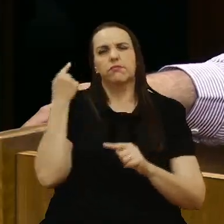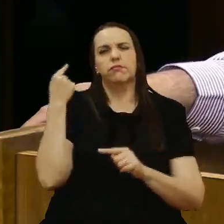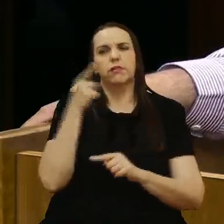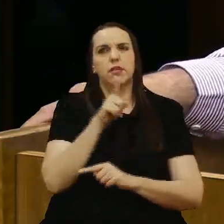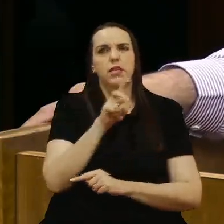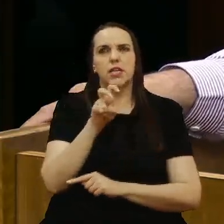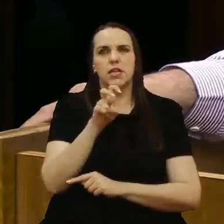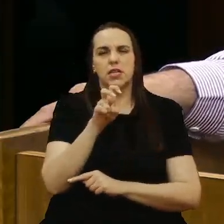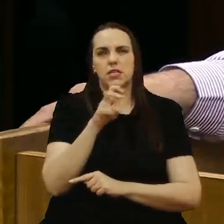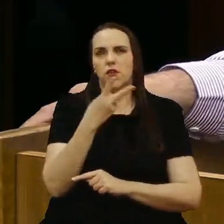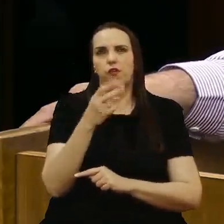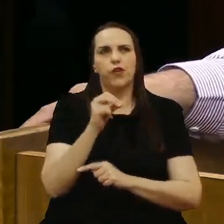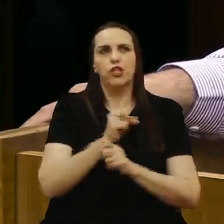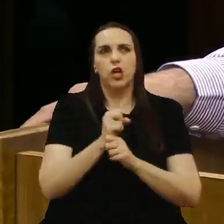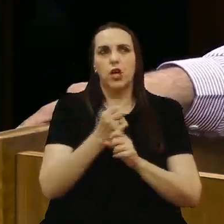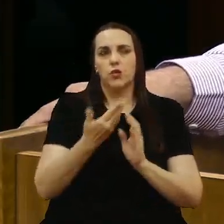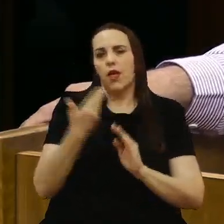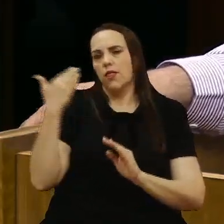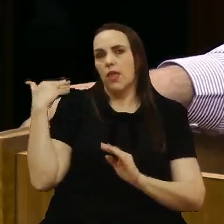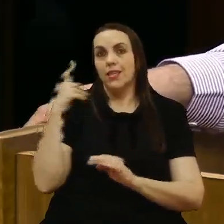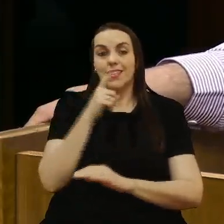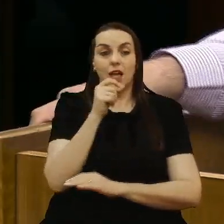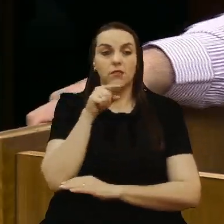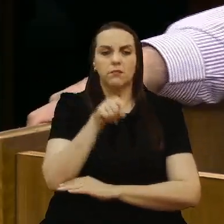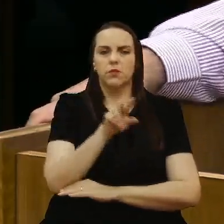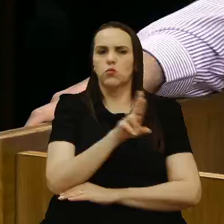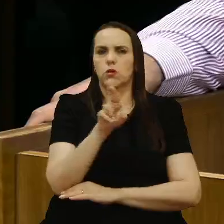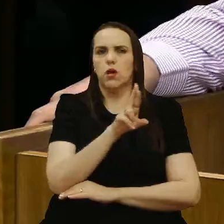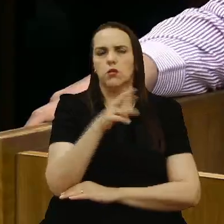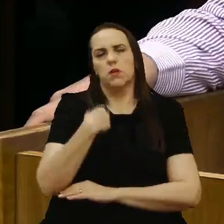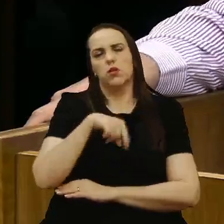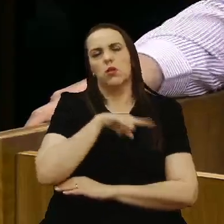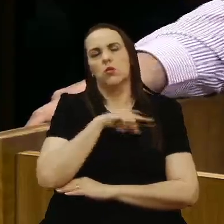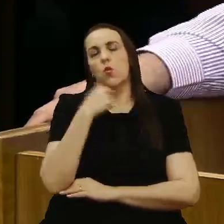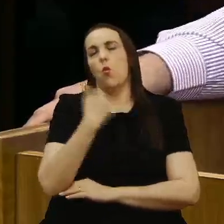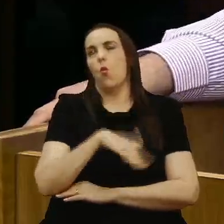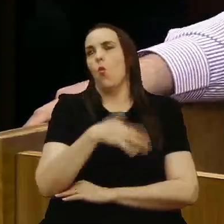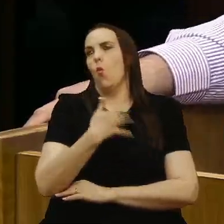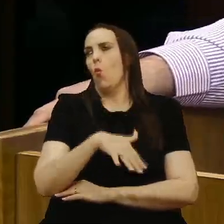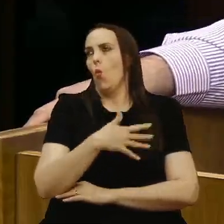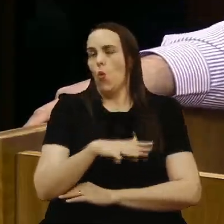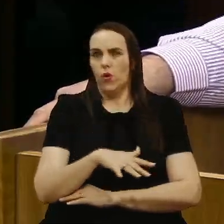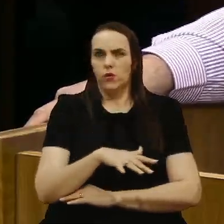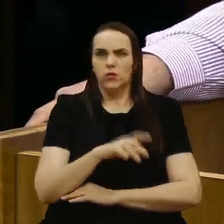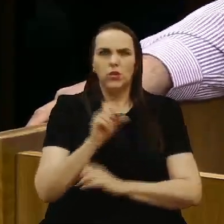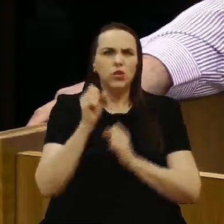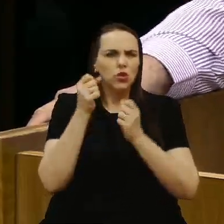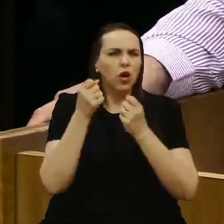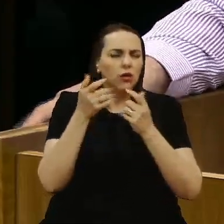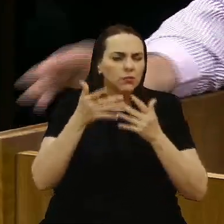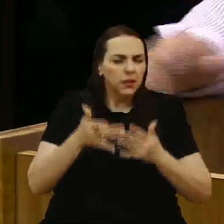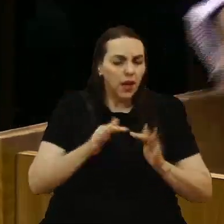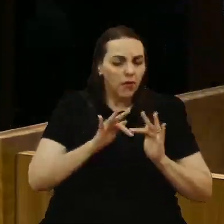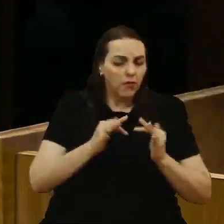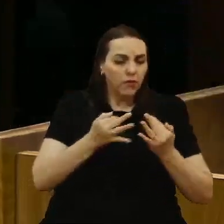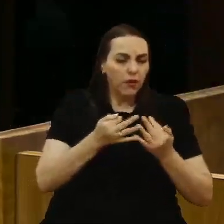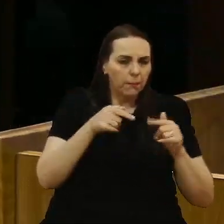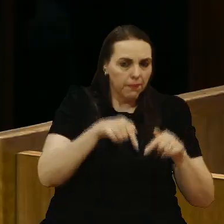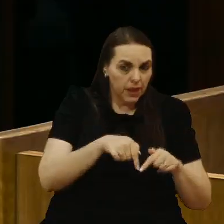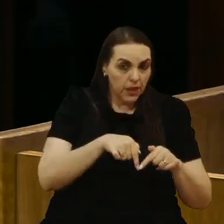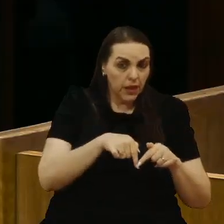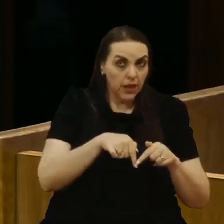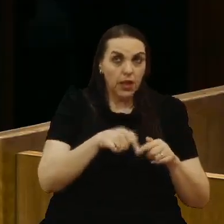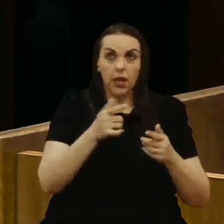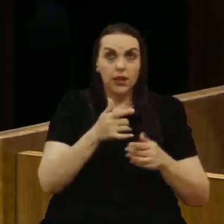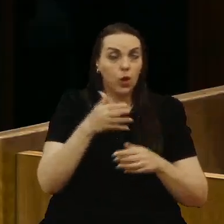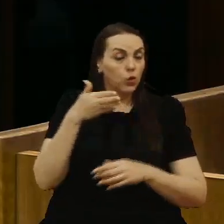foram 10 mil reais. Para nós era um valor astronômico. Enfim, eu quis fazer essa menção familiar para dizer que o